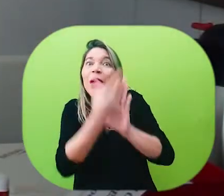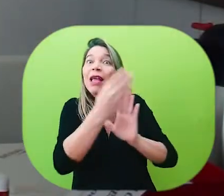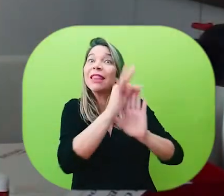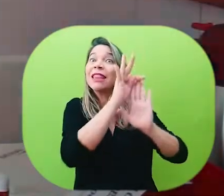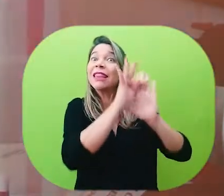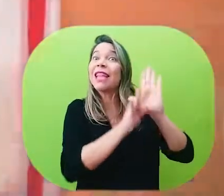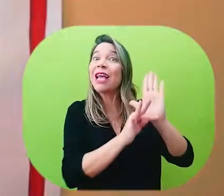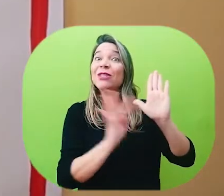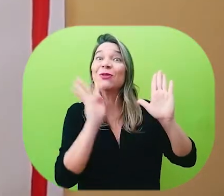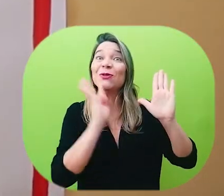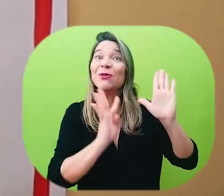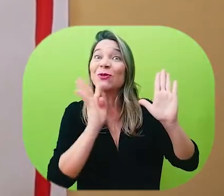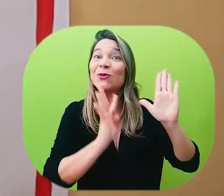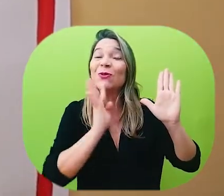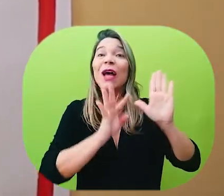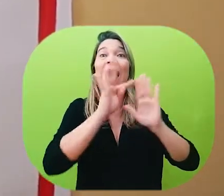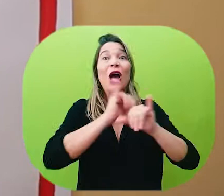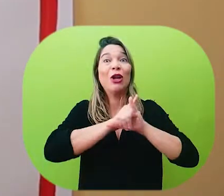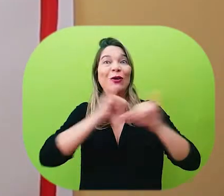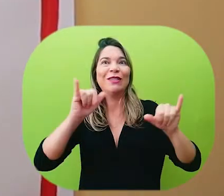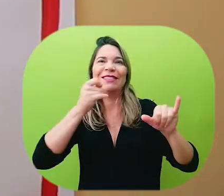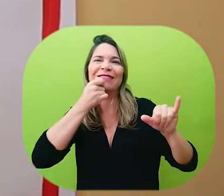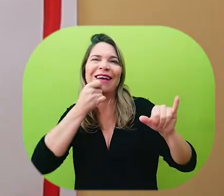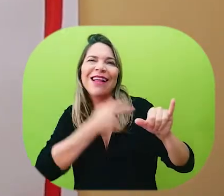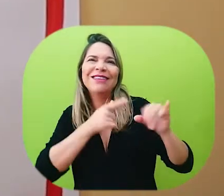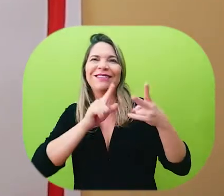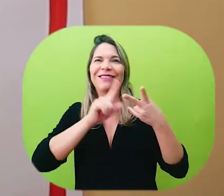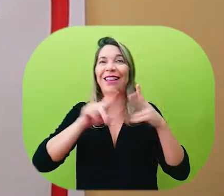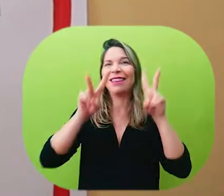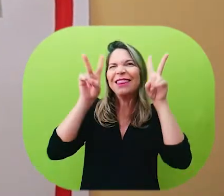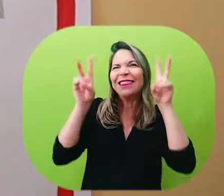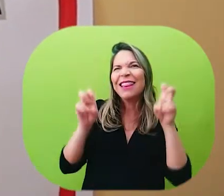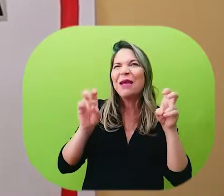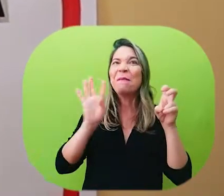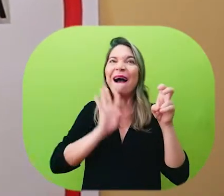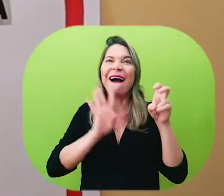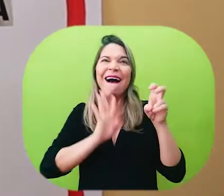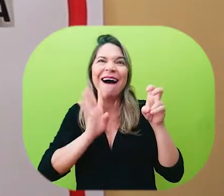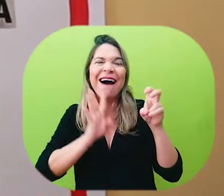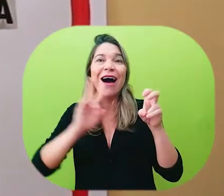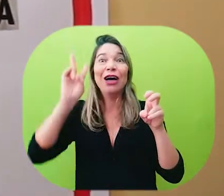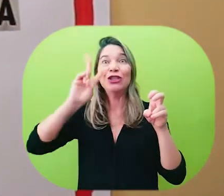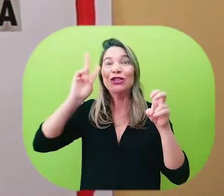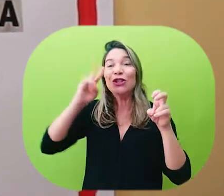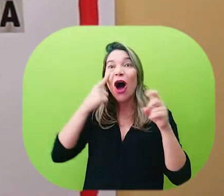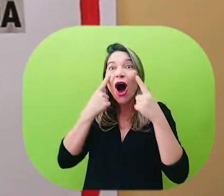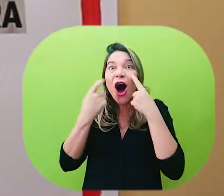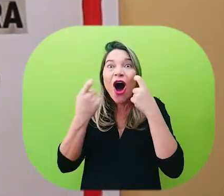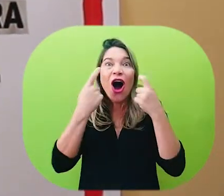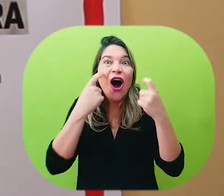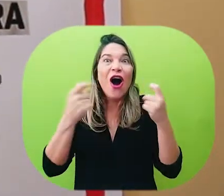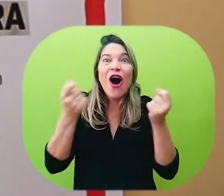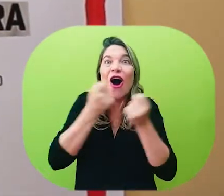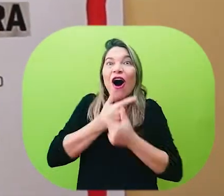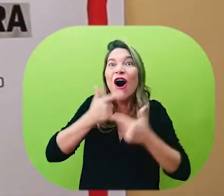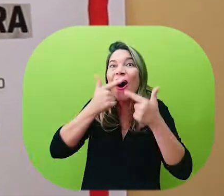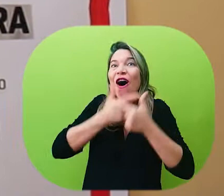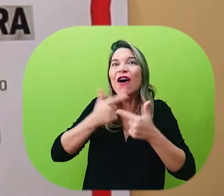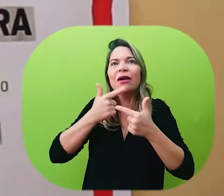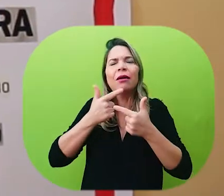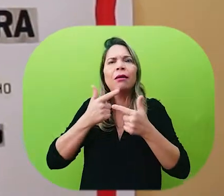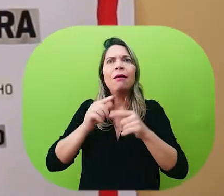vou misturando, e aí o resultado são notícias engraçadas, temas fantásticos, histórias curiosas e